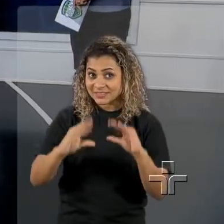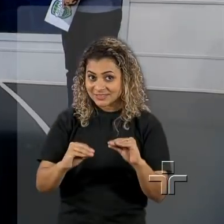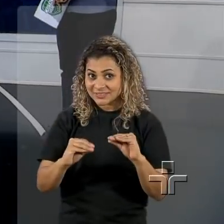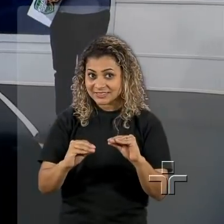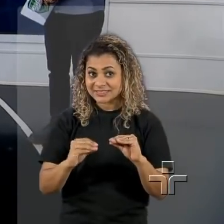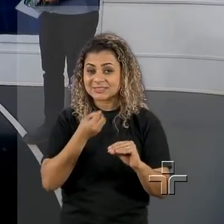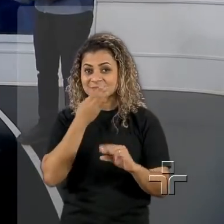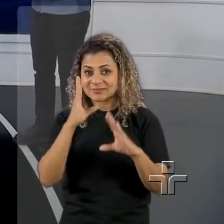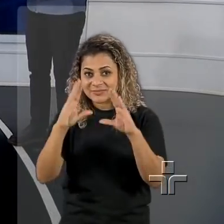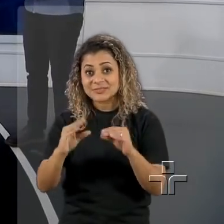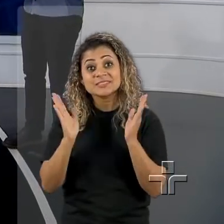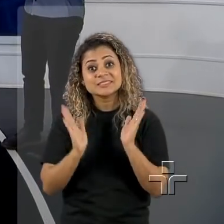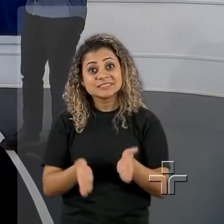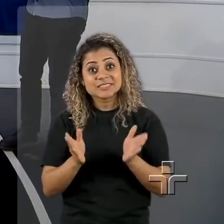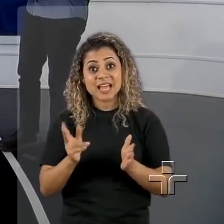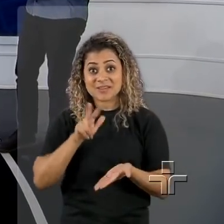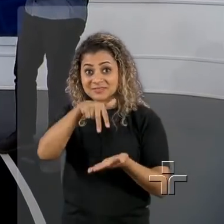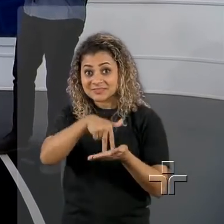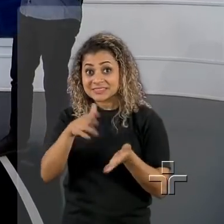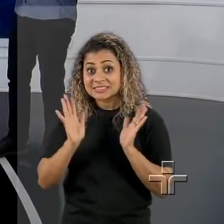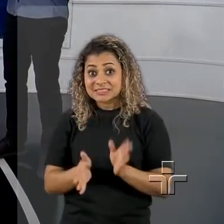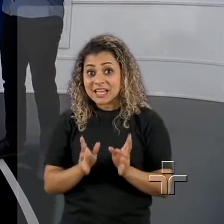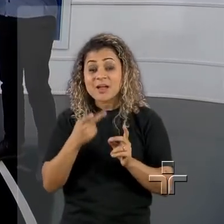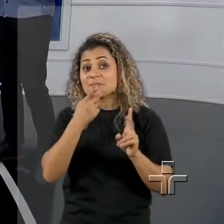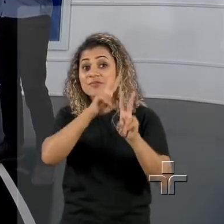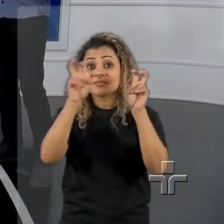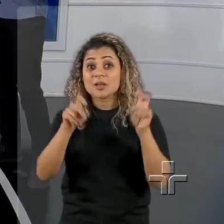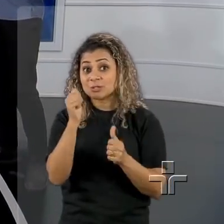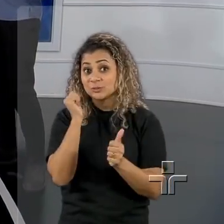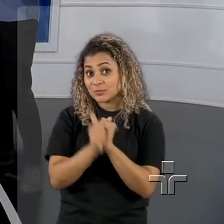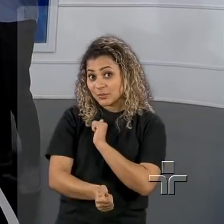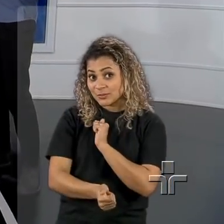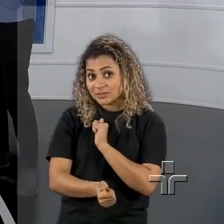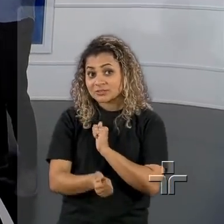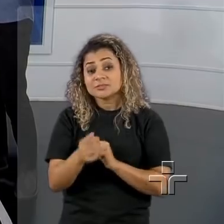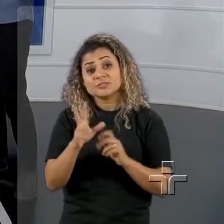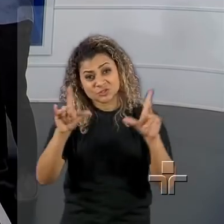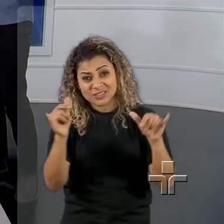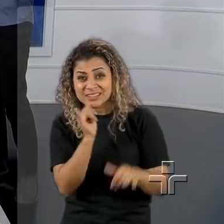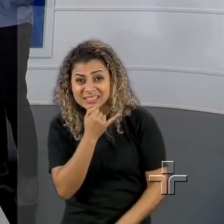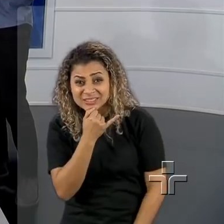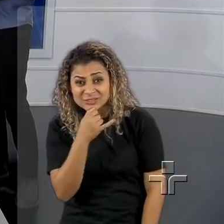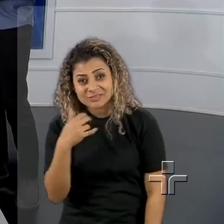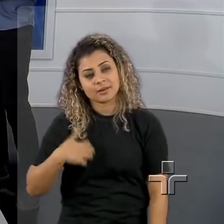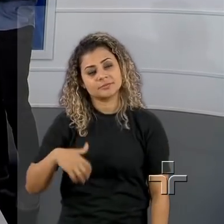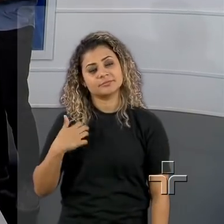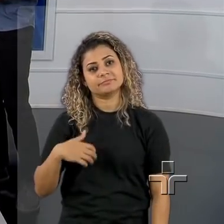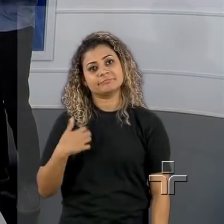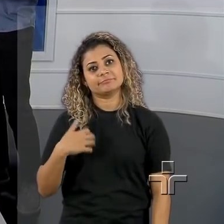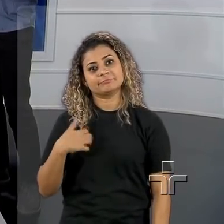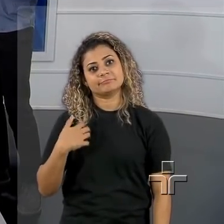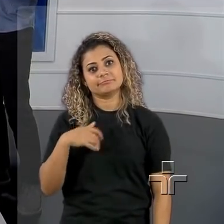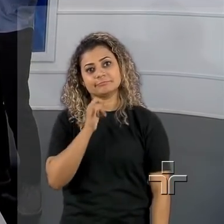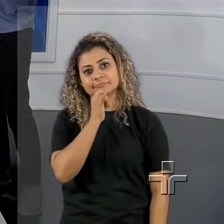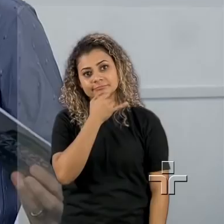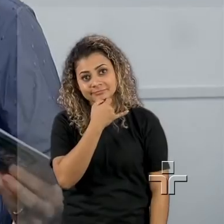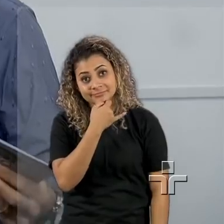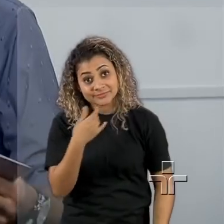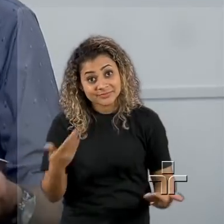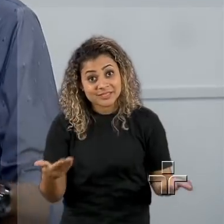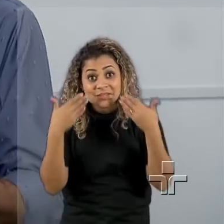Unidos, mas o caso da igreja acho importante essa questão, porque isso inclusive é um debate interno à igreja. O Papa